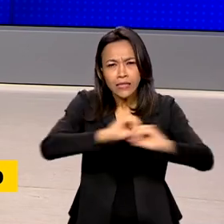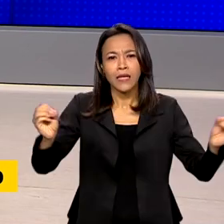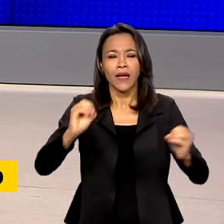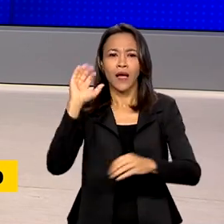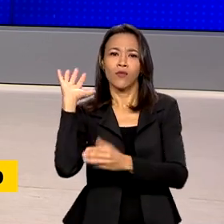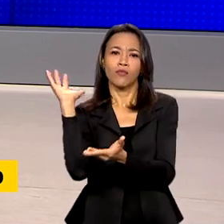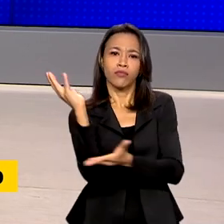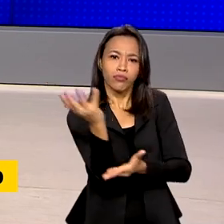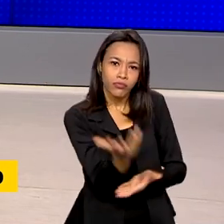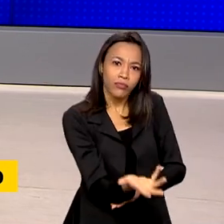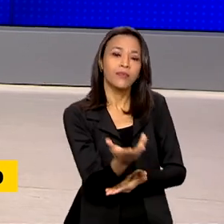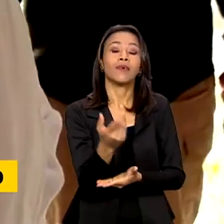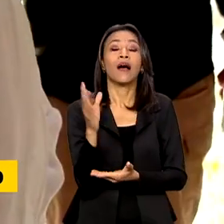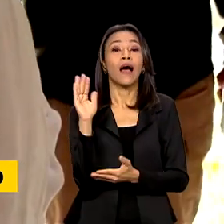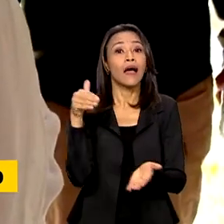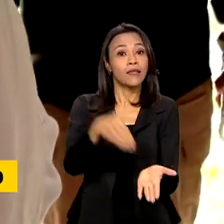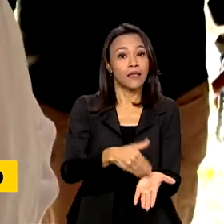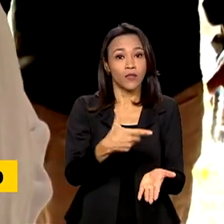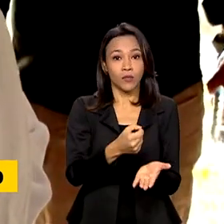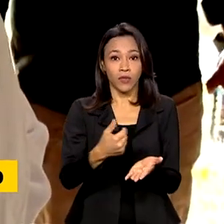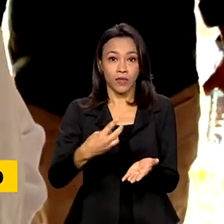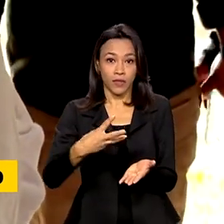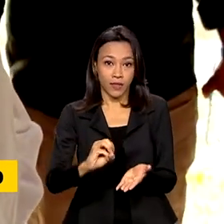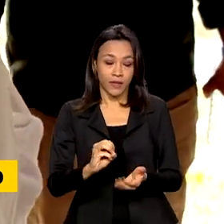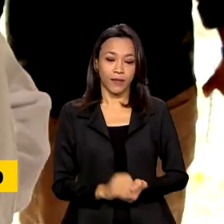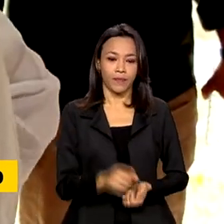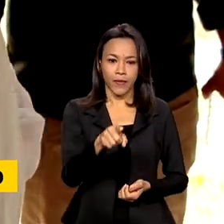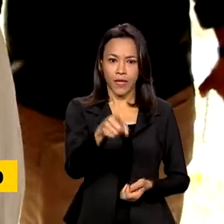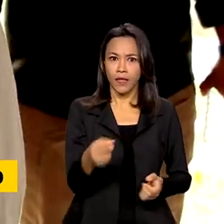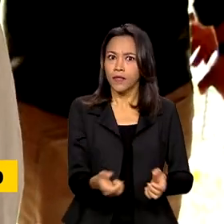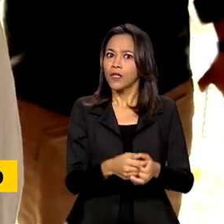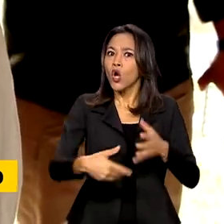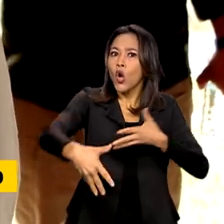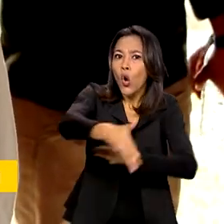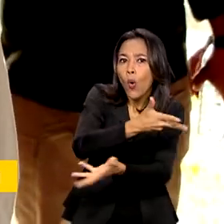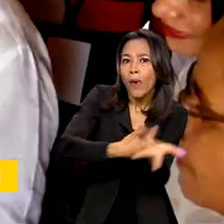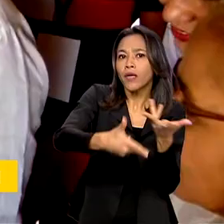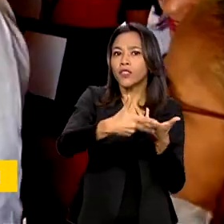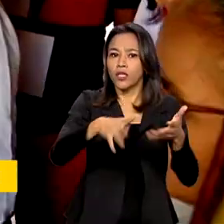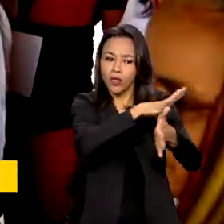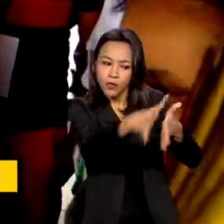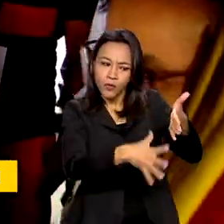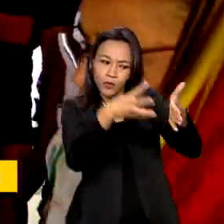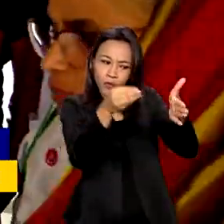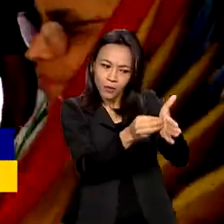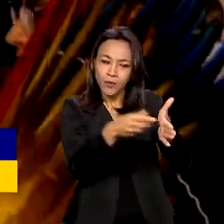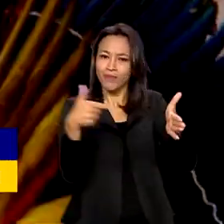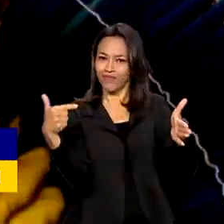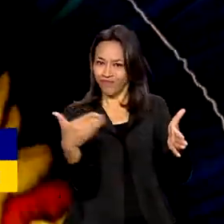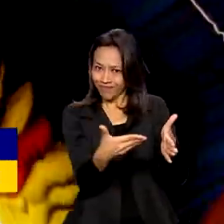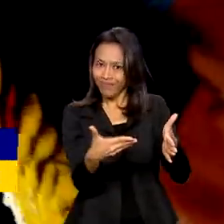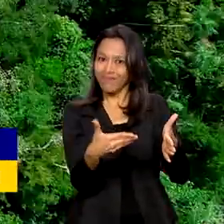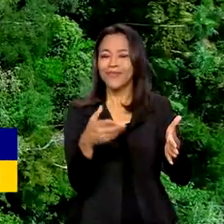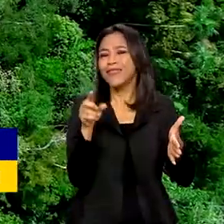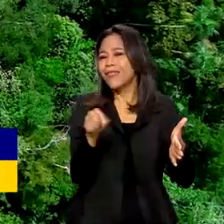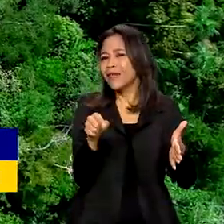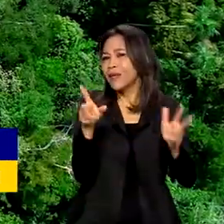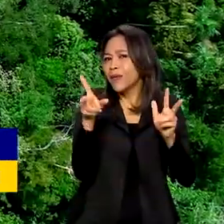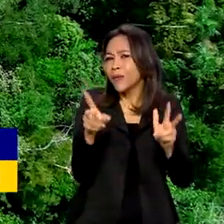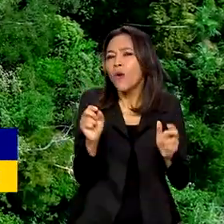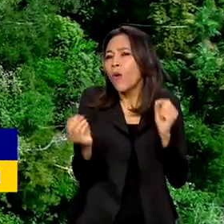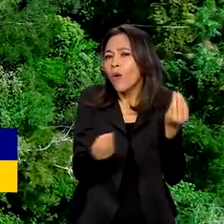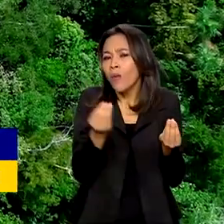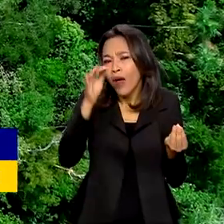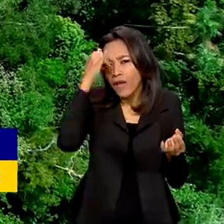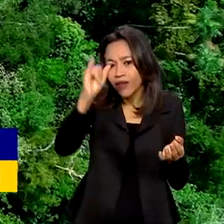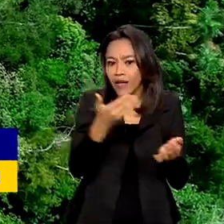até 2030. Eles compartilham a maior floresta tropical do mundo e também uma questão comum: como evitar